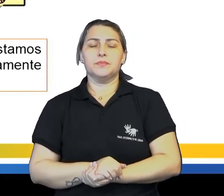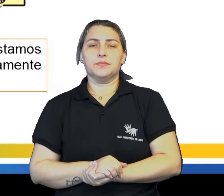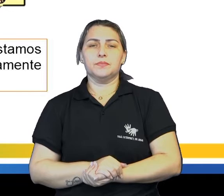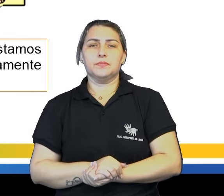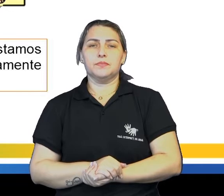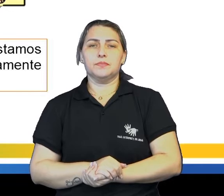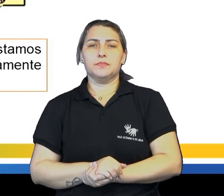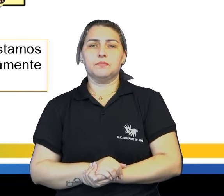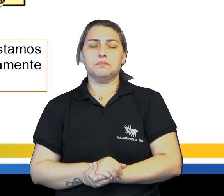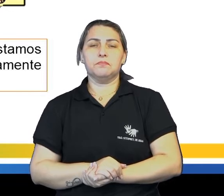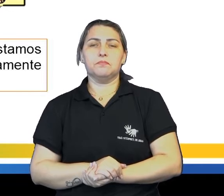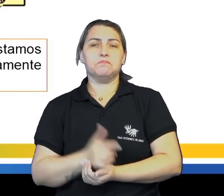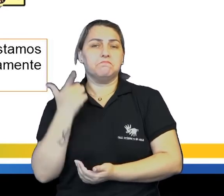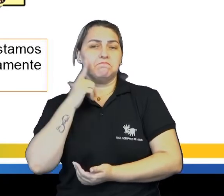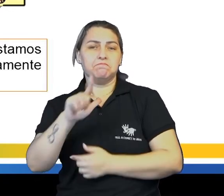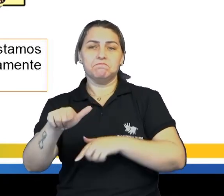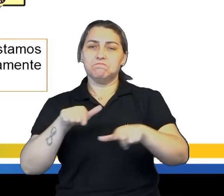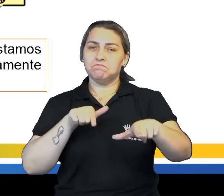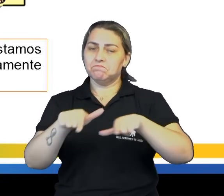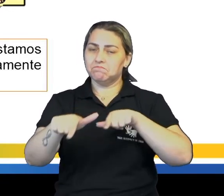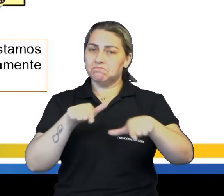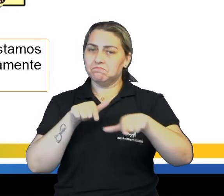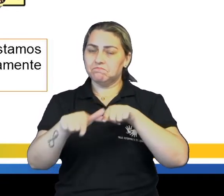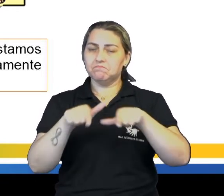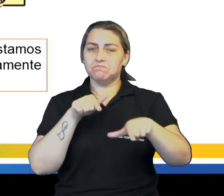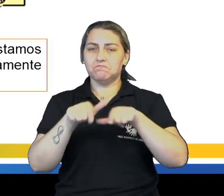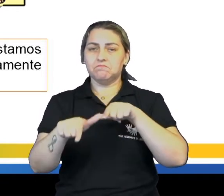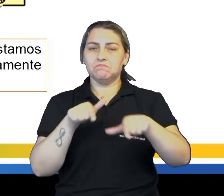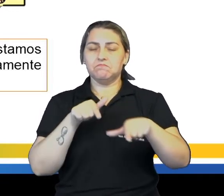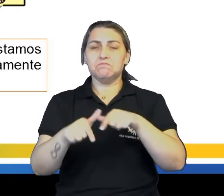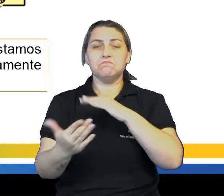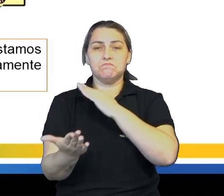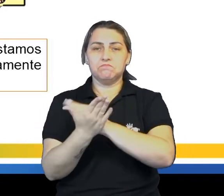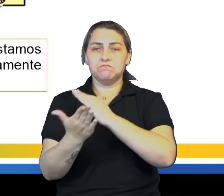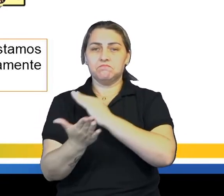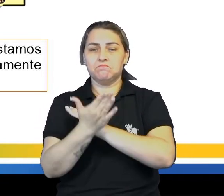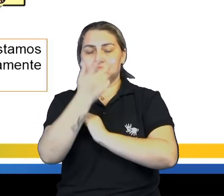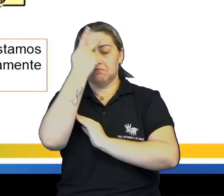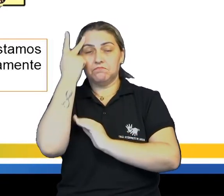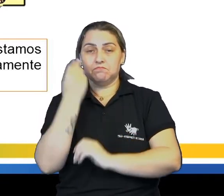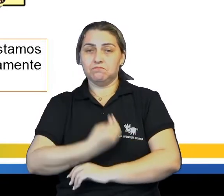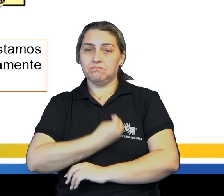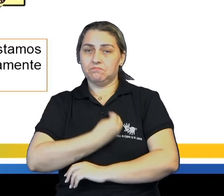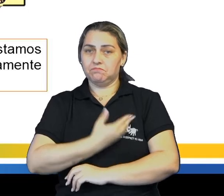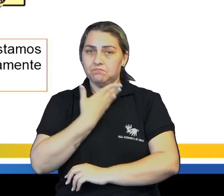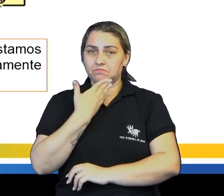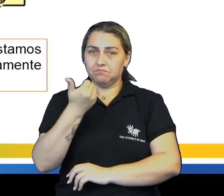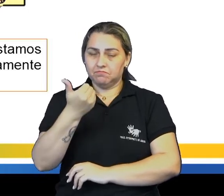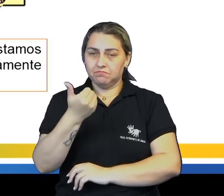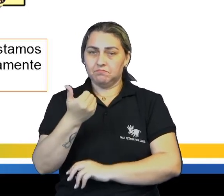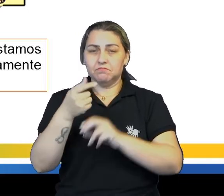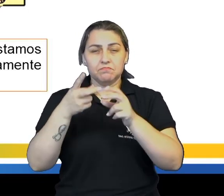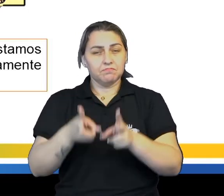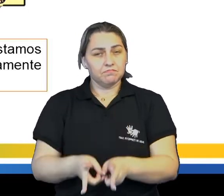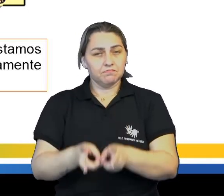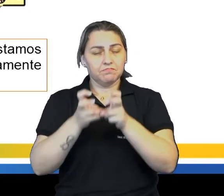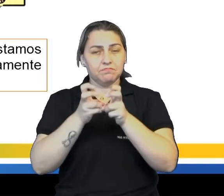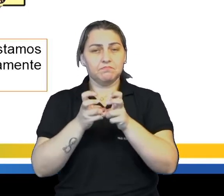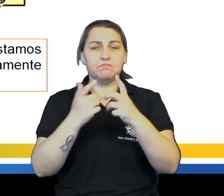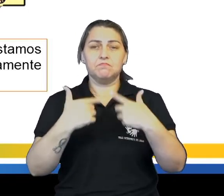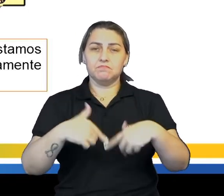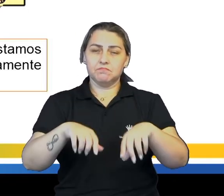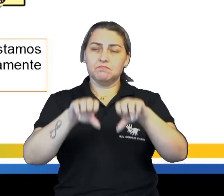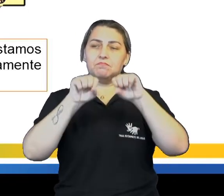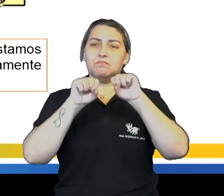assim: daí vou arrumar um trabalho que ajude as pessoas a viver melhor. Percebam que a